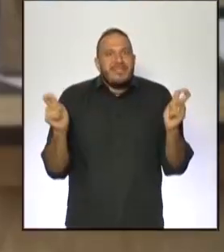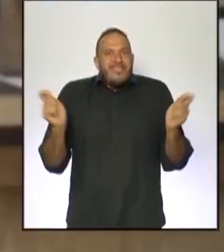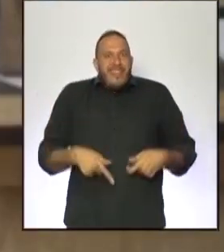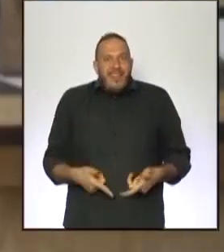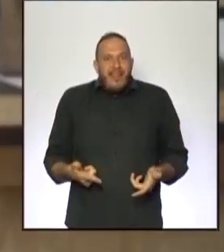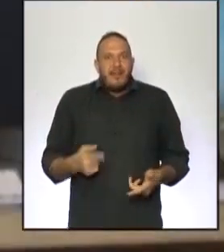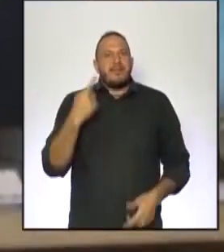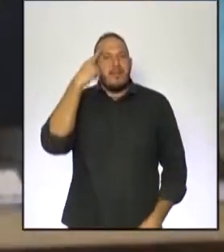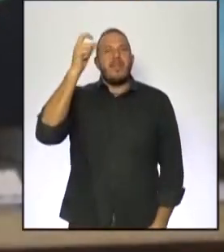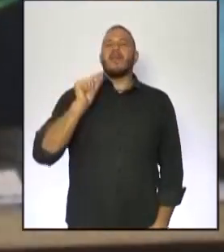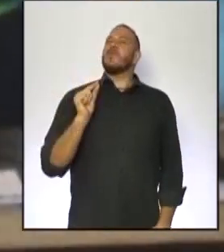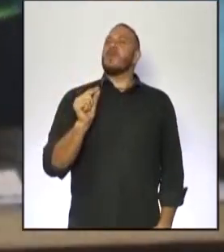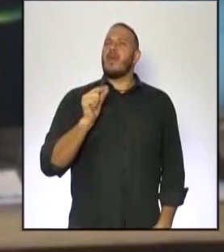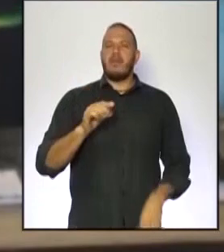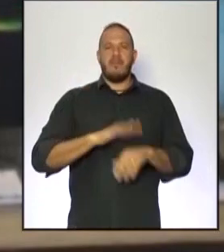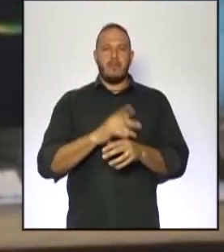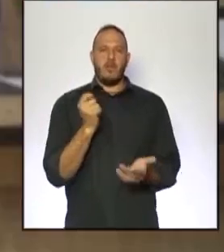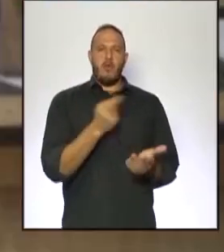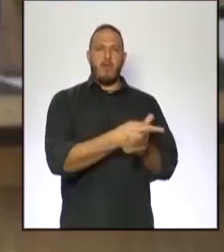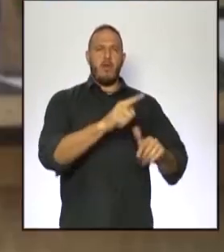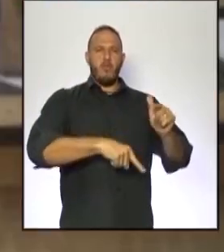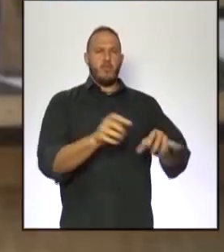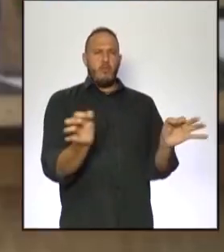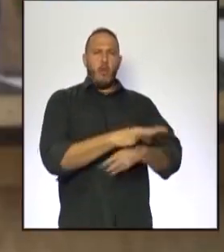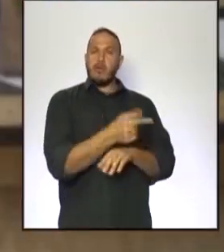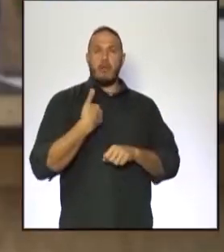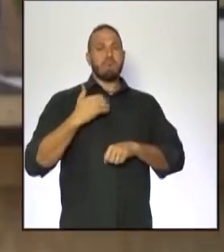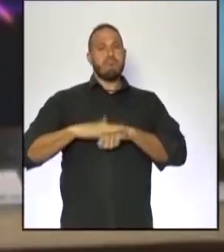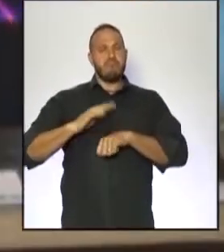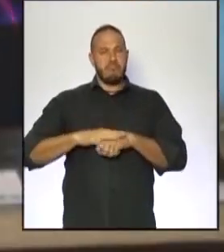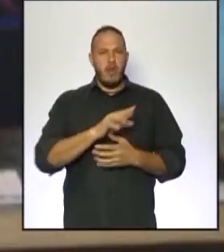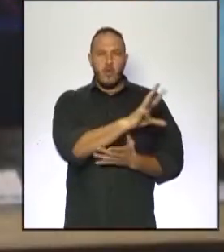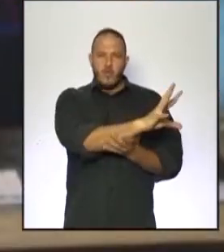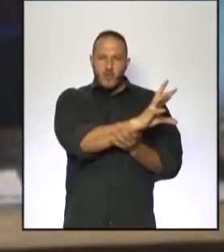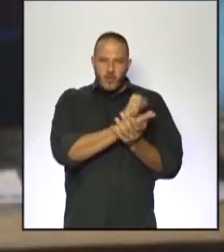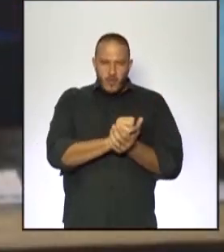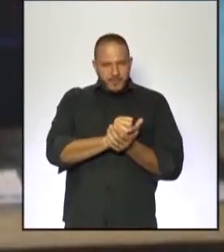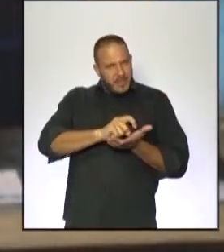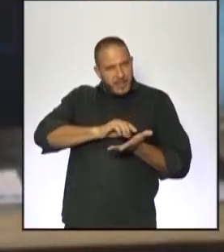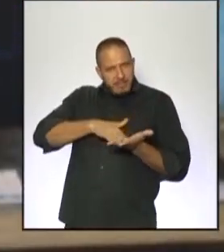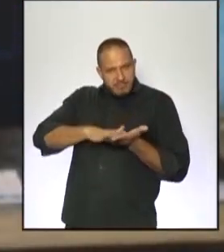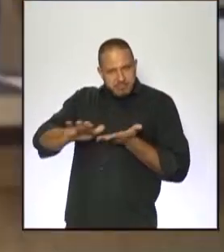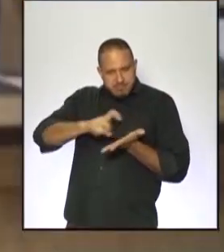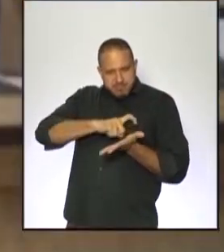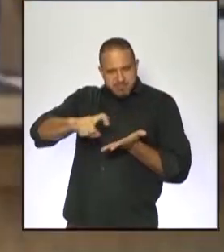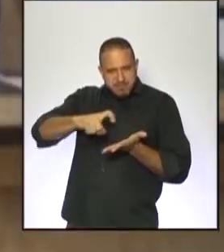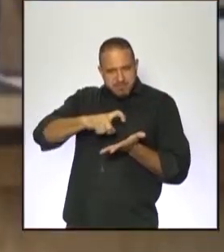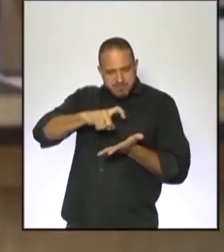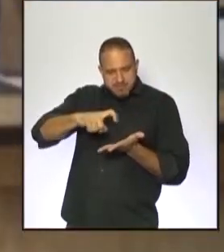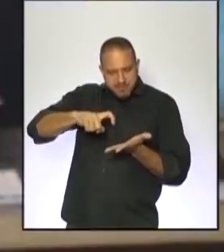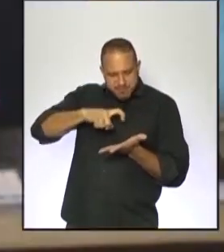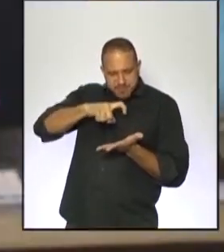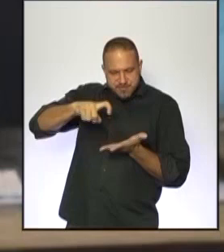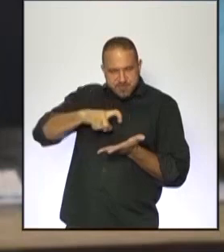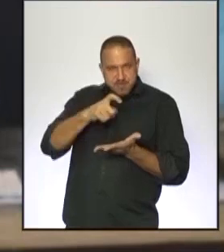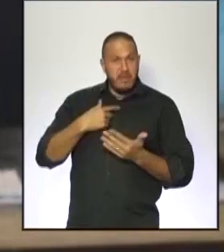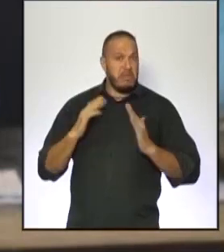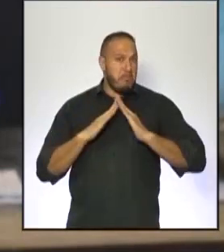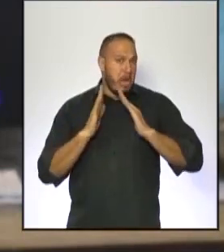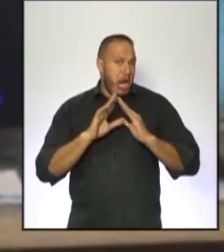ideia é a seguinte: em vez de comprar um produto, você pode fazer um download e imprimir o produto na sua casa ou